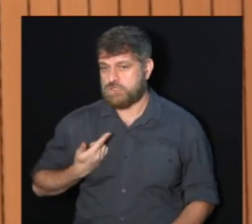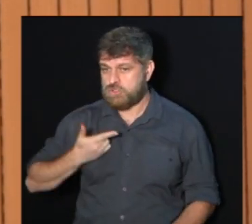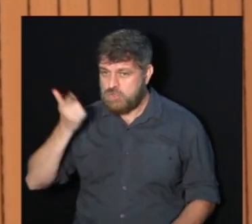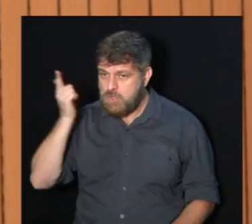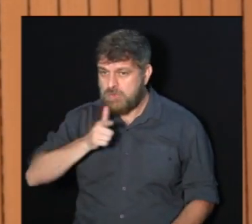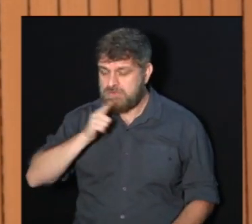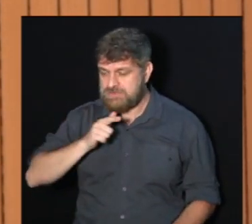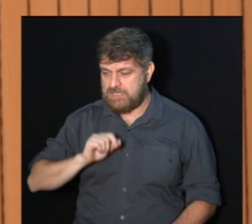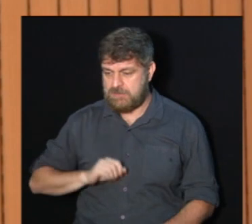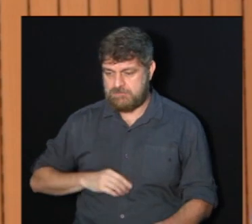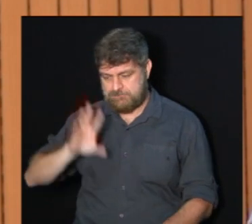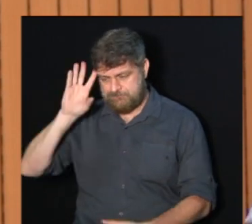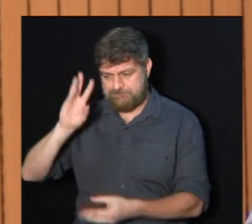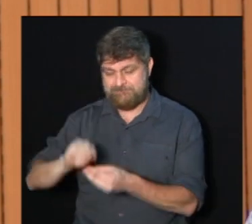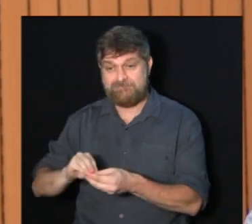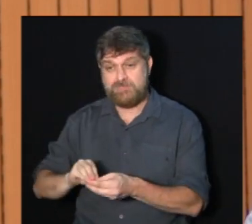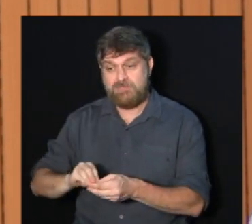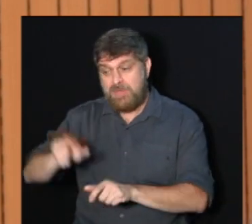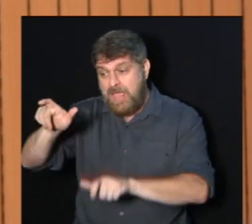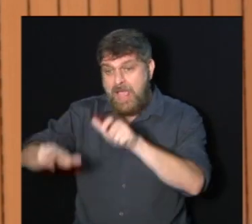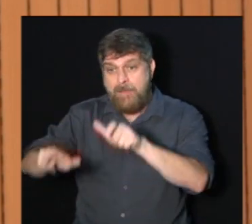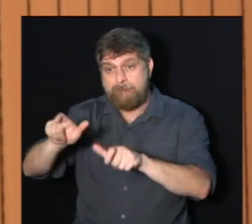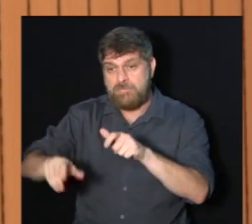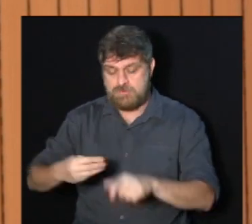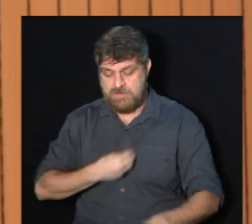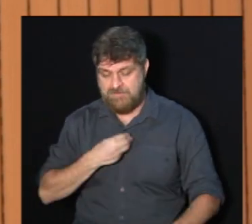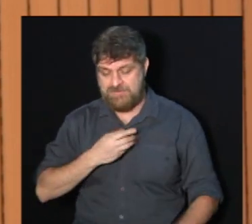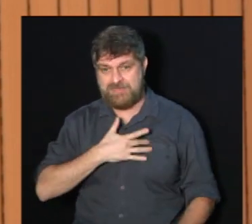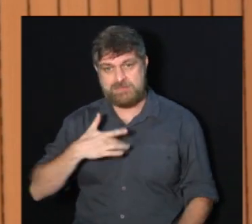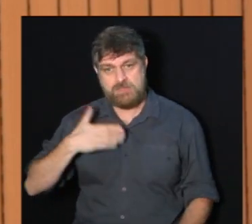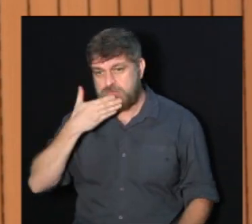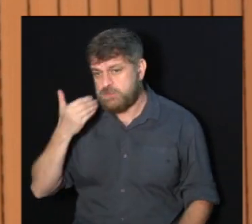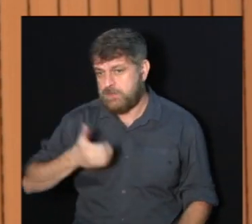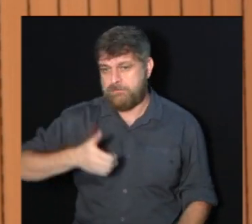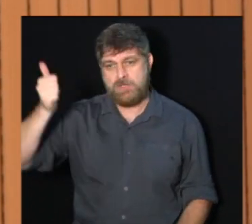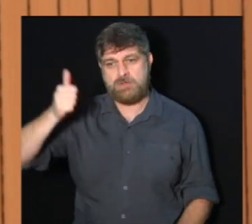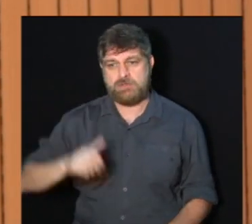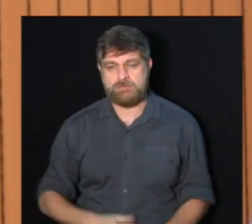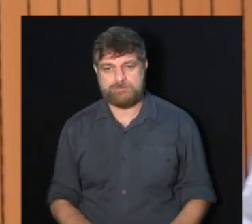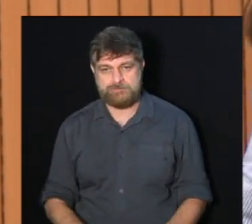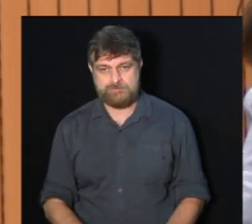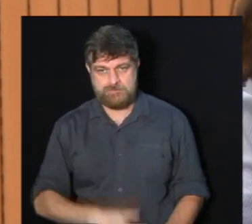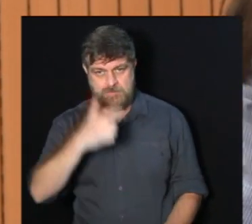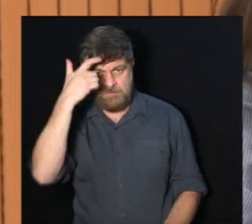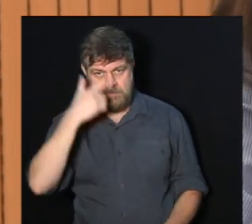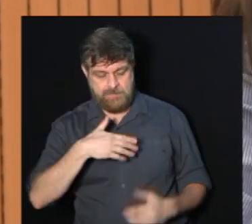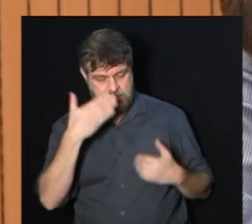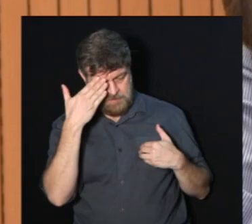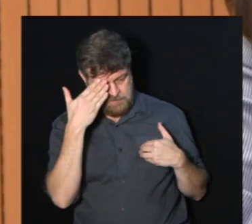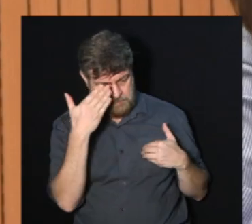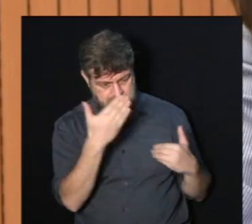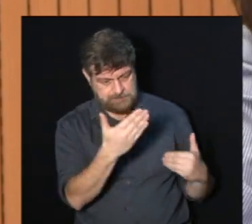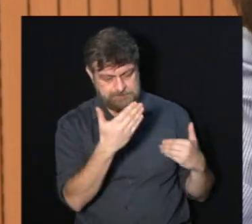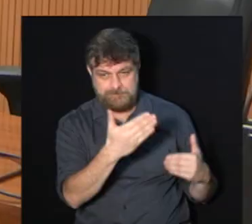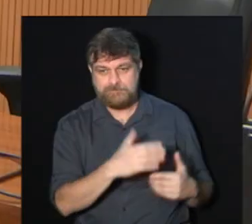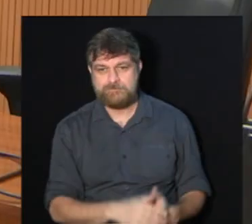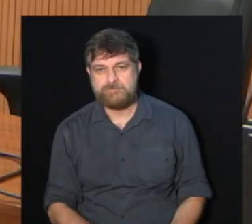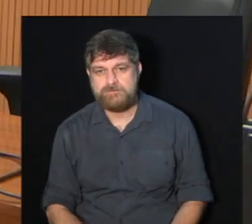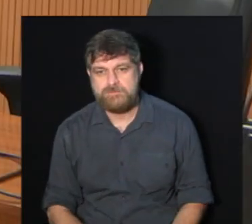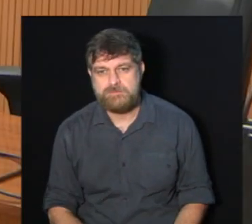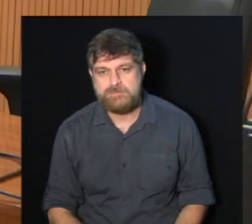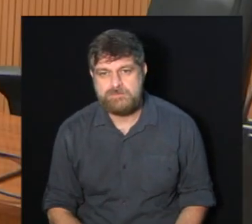melhor resultado, e quem ganha sempre vai ser o paciente. Tá? Eu que agradeço aí, Tiago, a